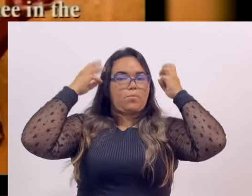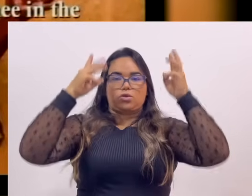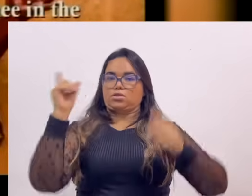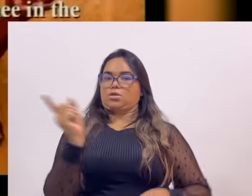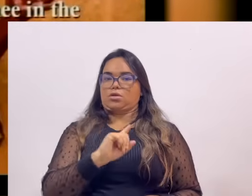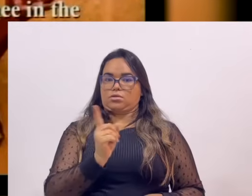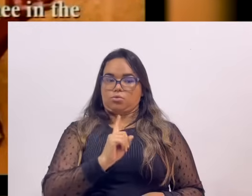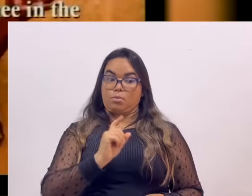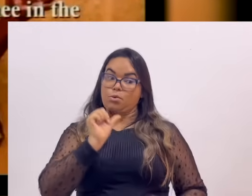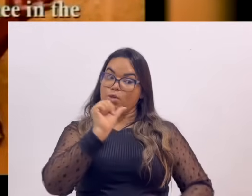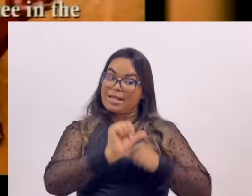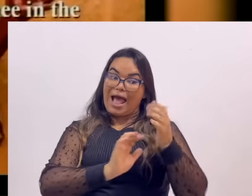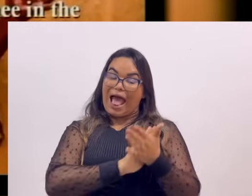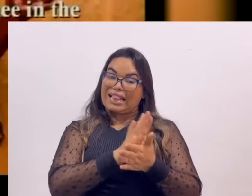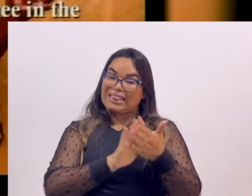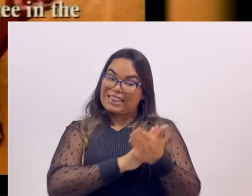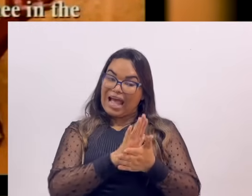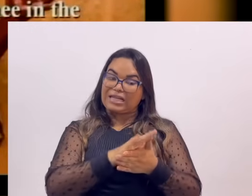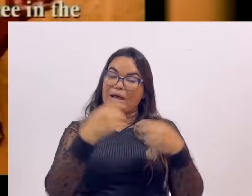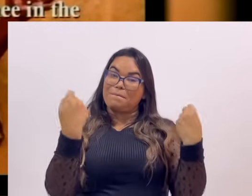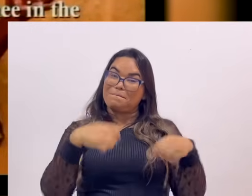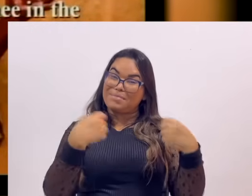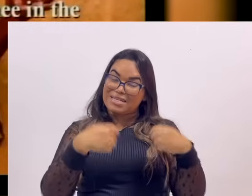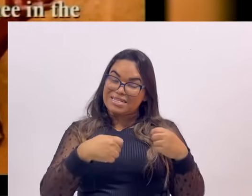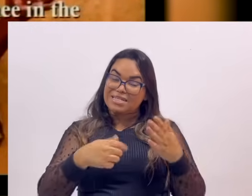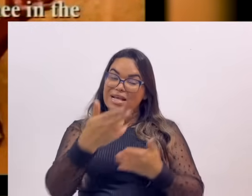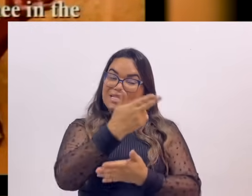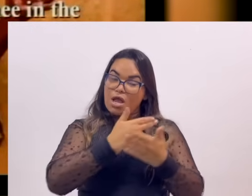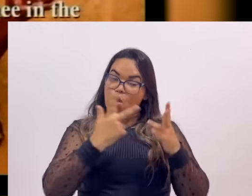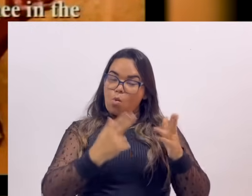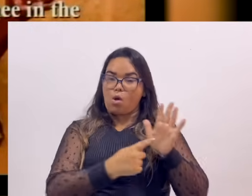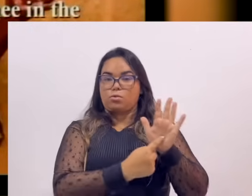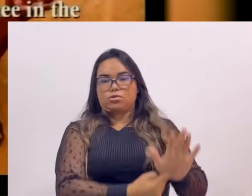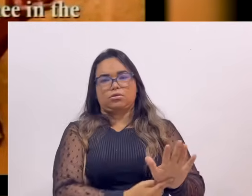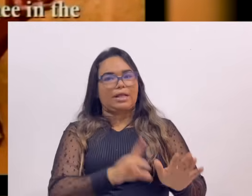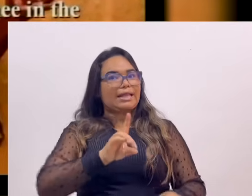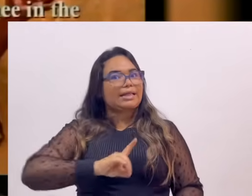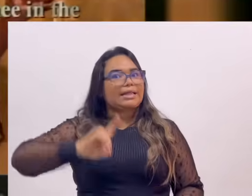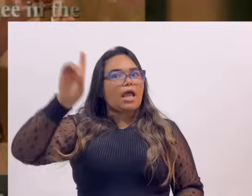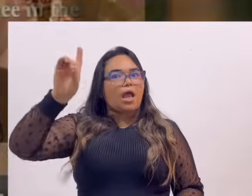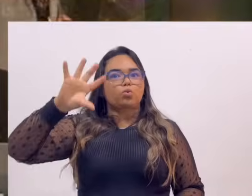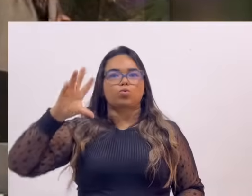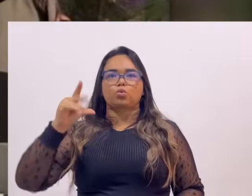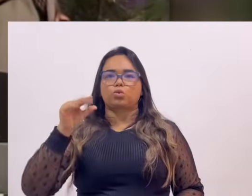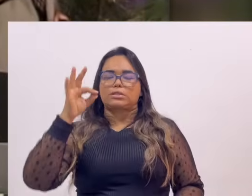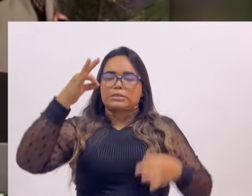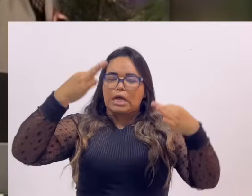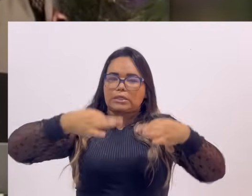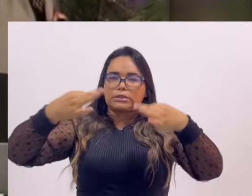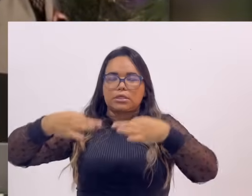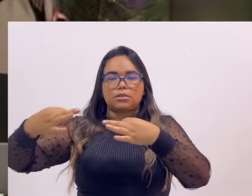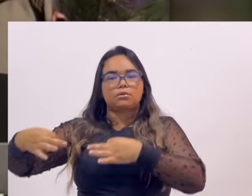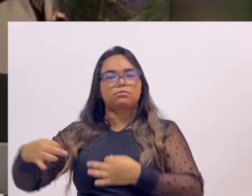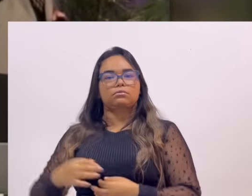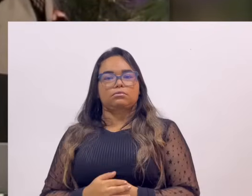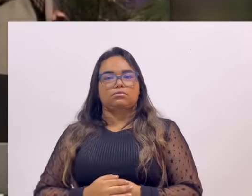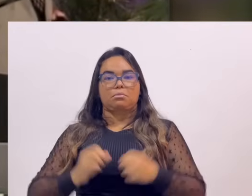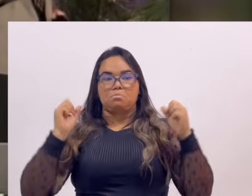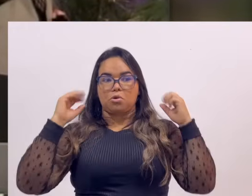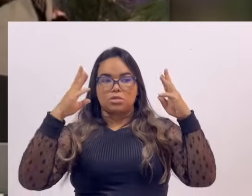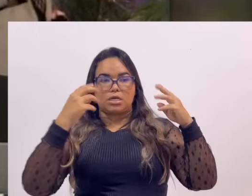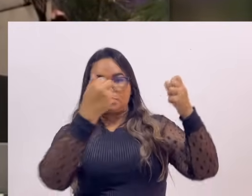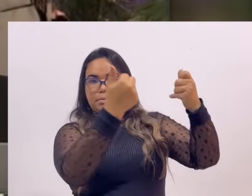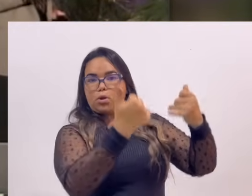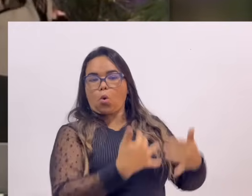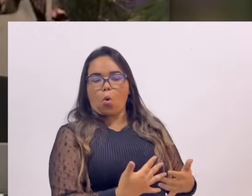nada. Deve ser exato. Deus é muito exato. E por isso, ele lhe disse exatamente como construí-lo.